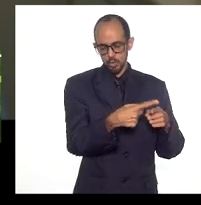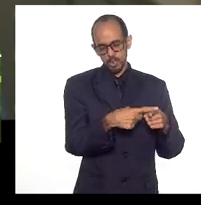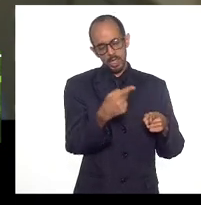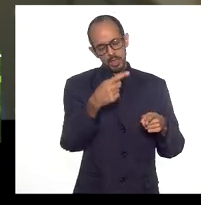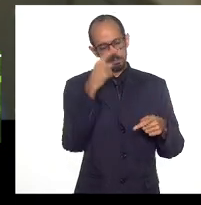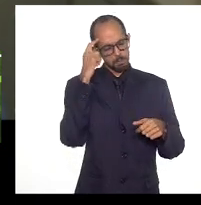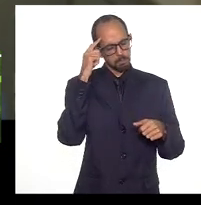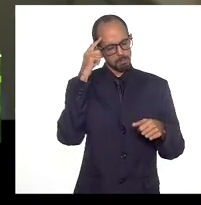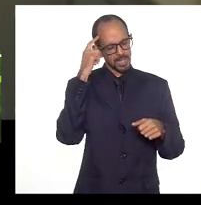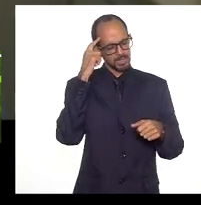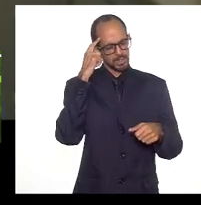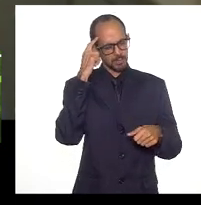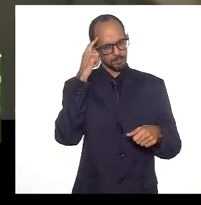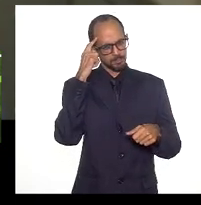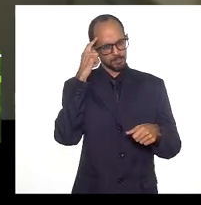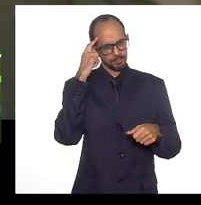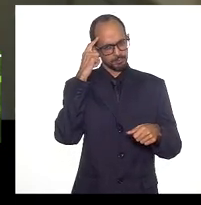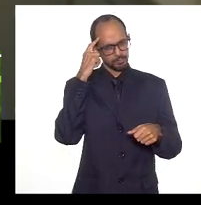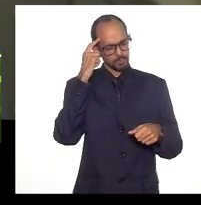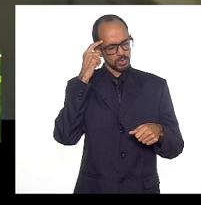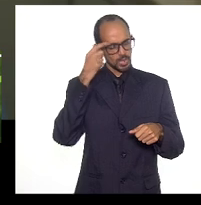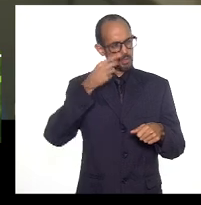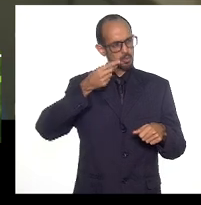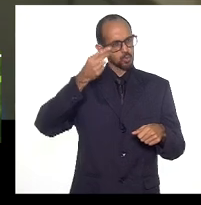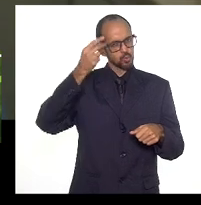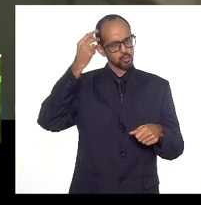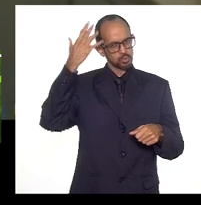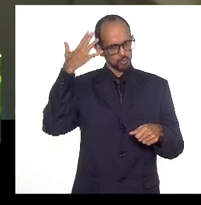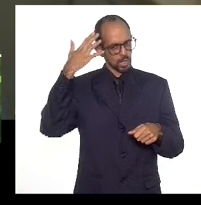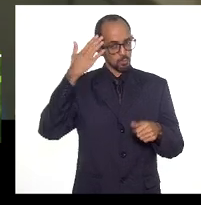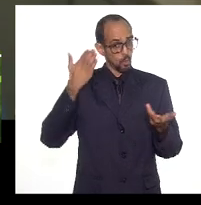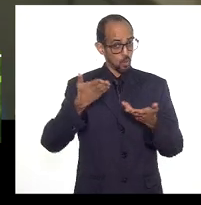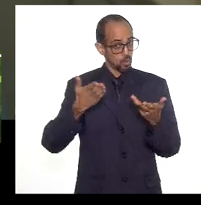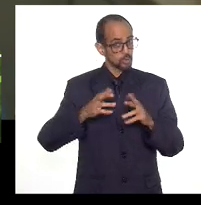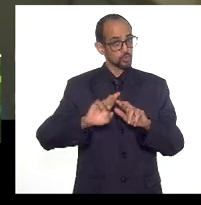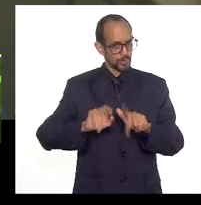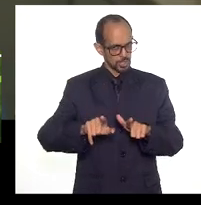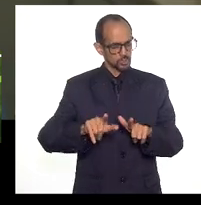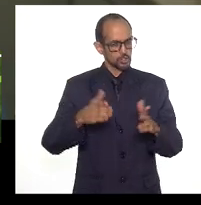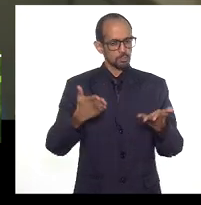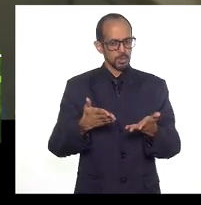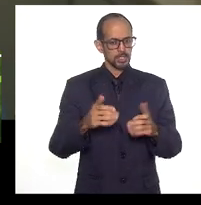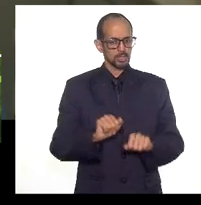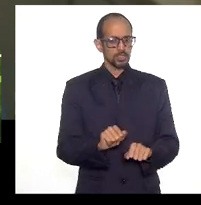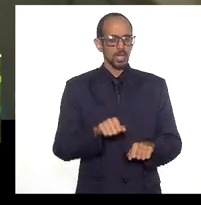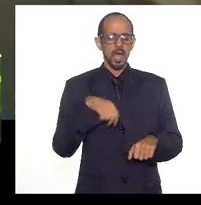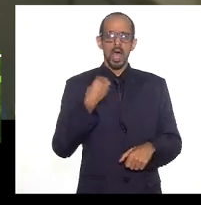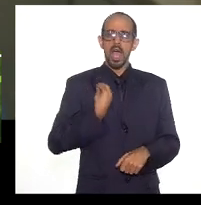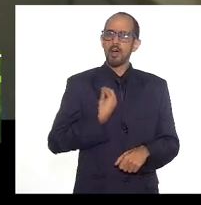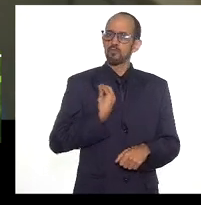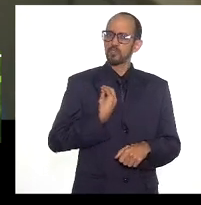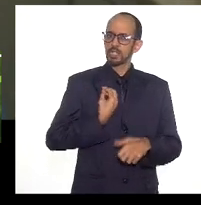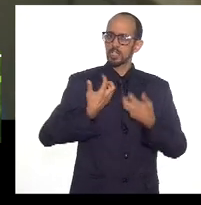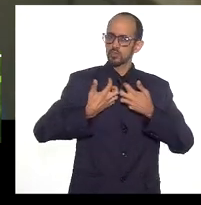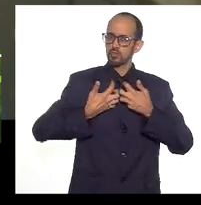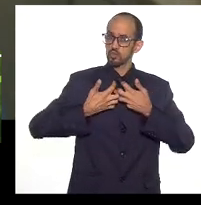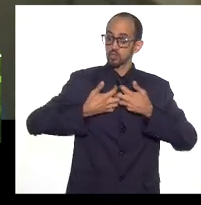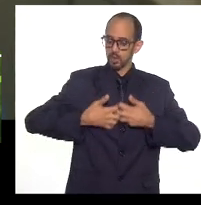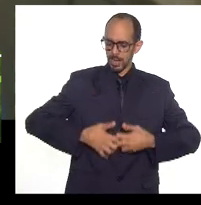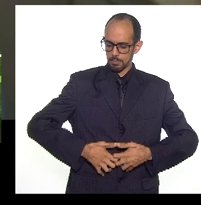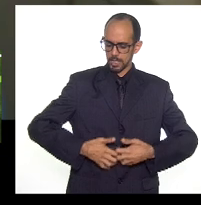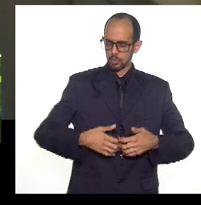como era antigamente, não é mais assim hoje, a vida útil de uma plataforma, vou pegar logo a